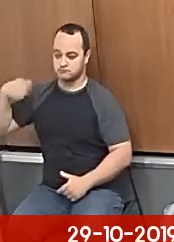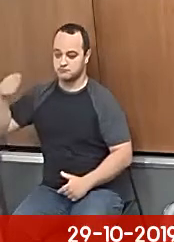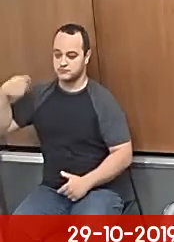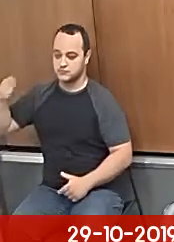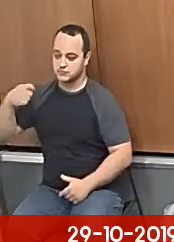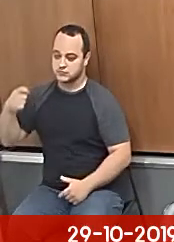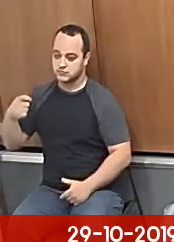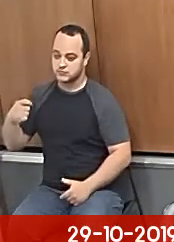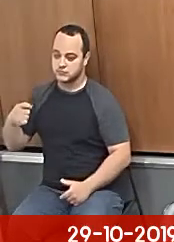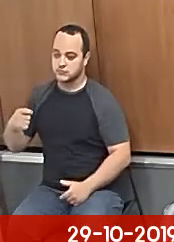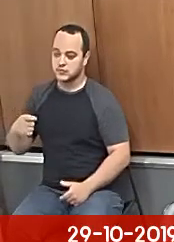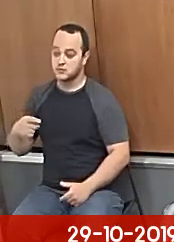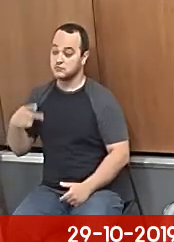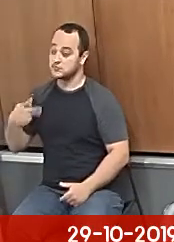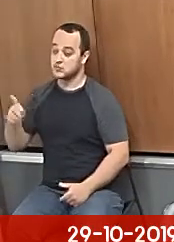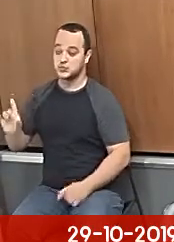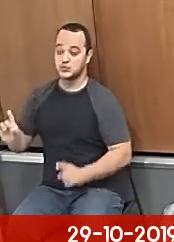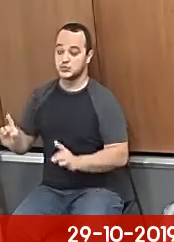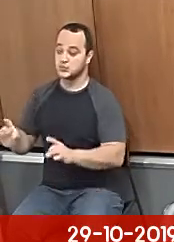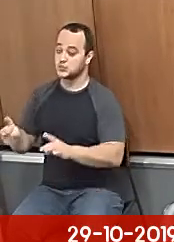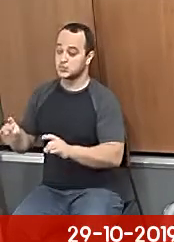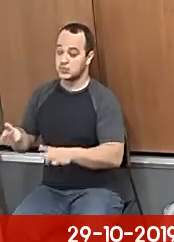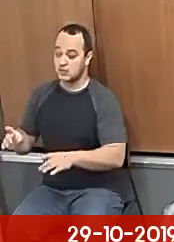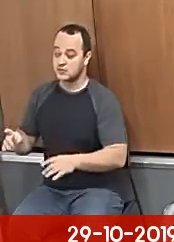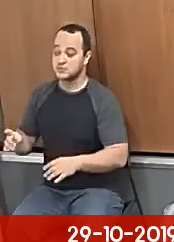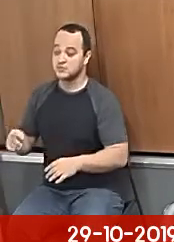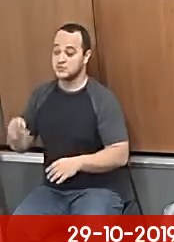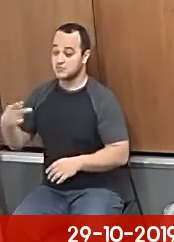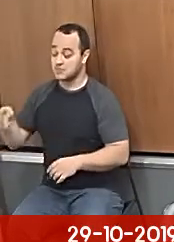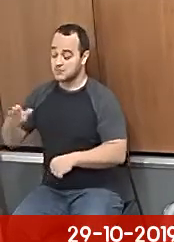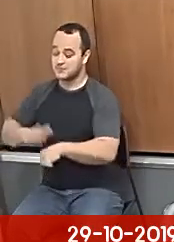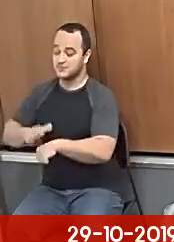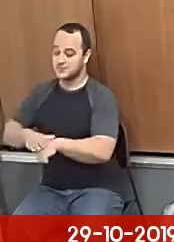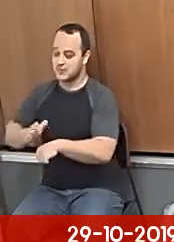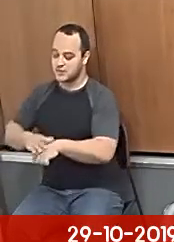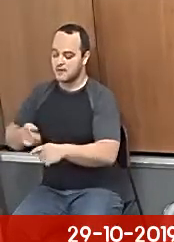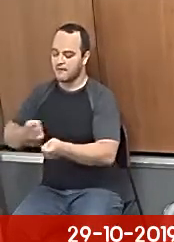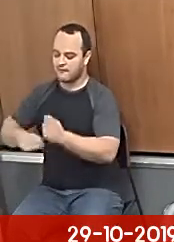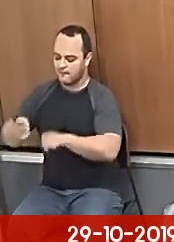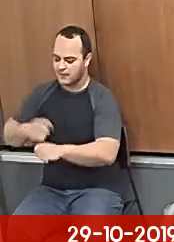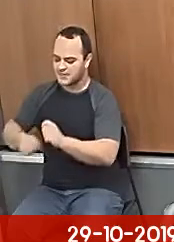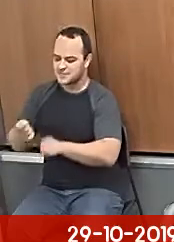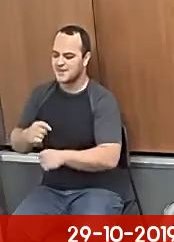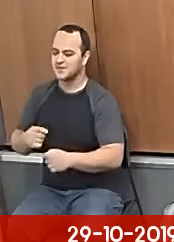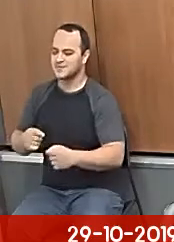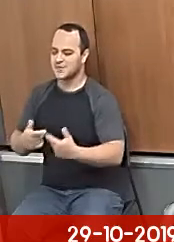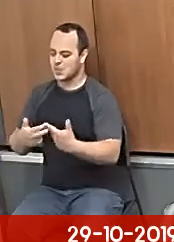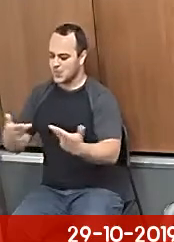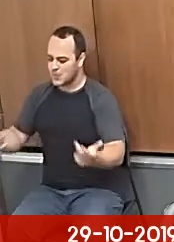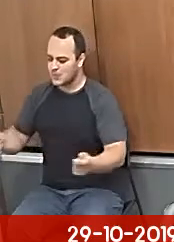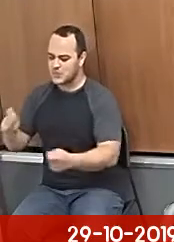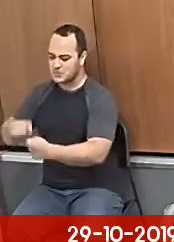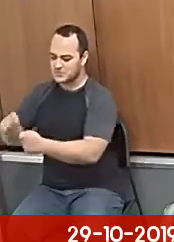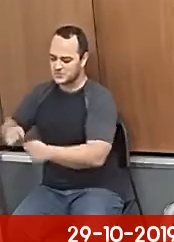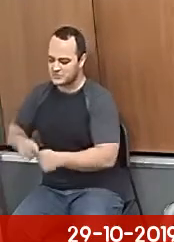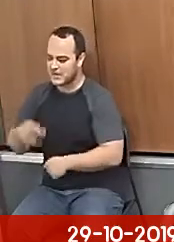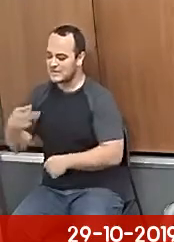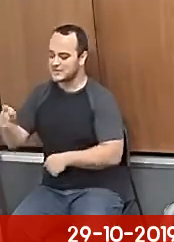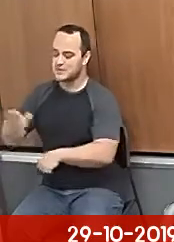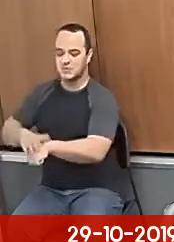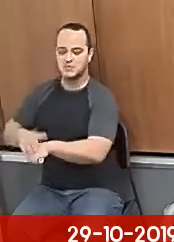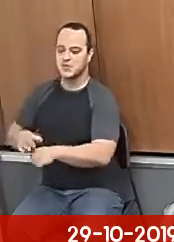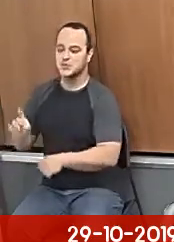Porque é um trabalho até híbrido de administração de desporto, quando vocês querem trazer e sediar o